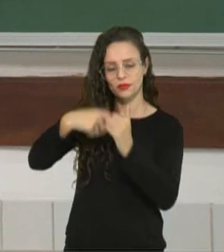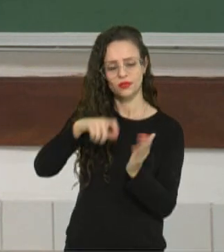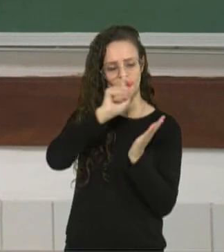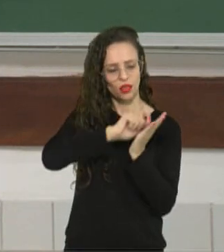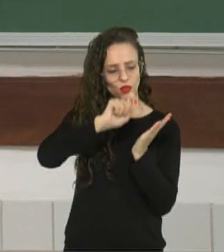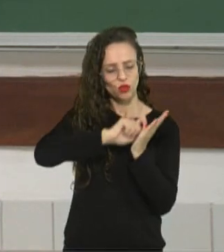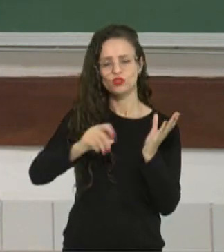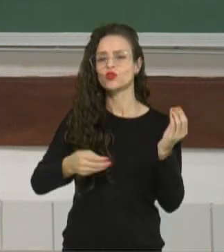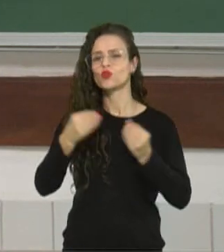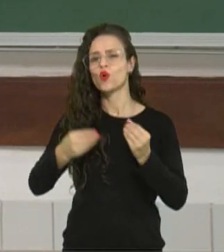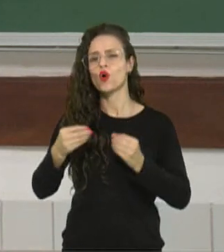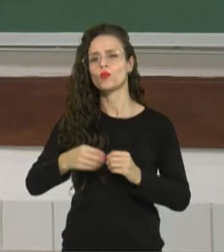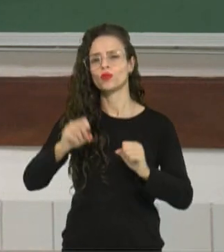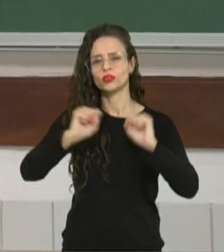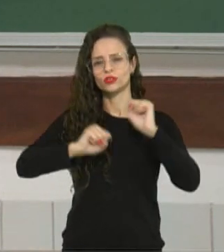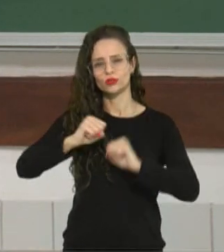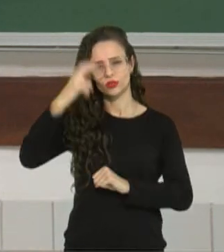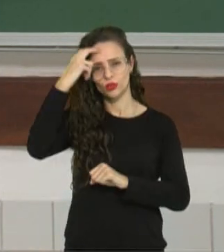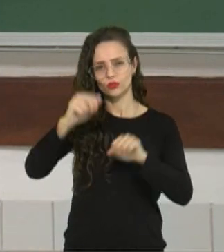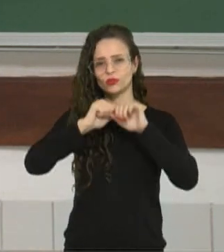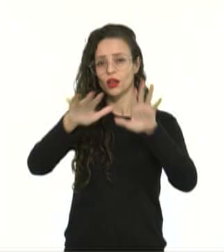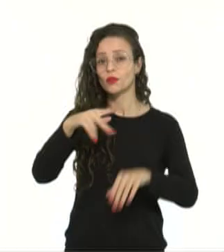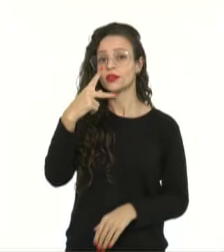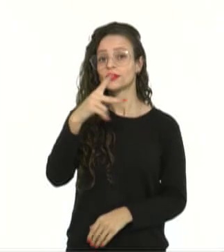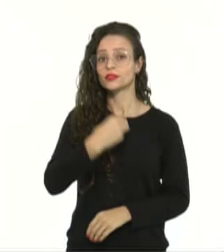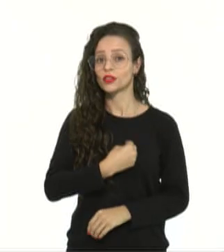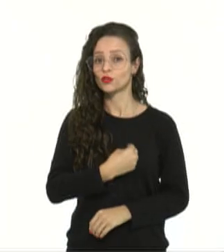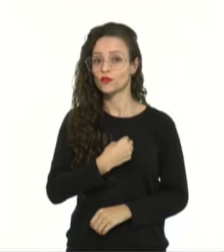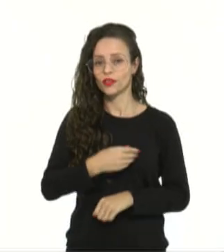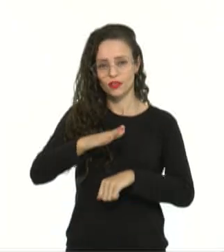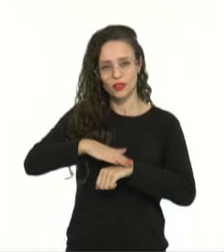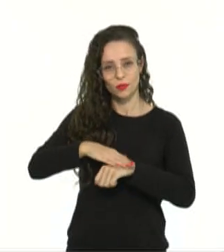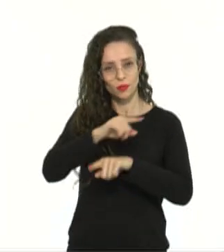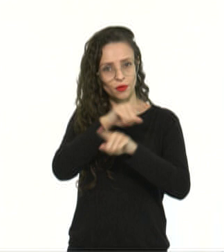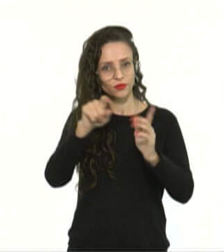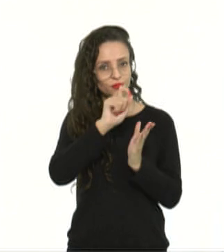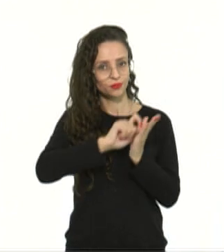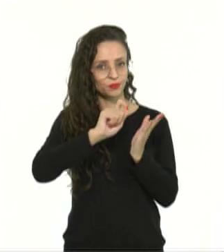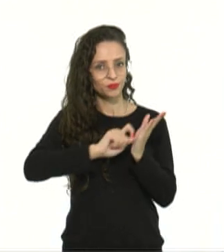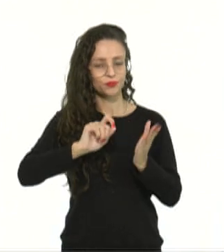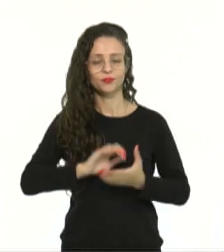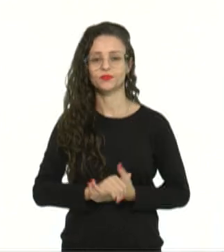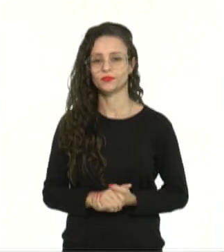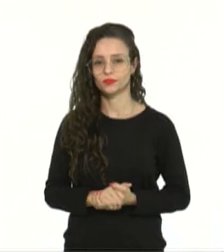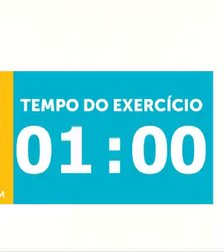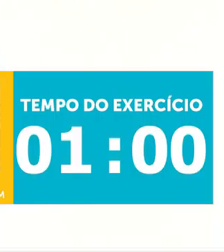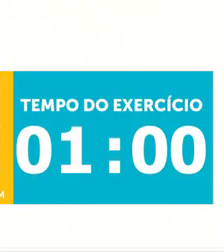caderno como é que a indústria cultural está presente na sua vida. Tempo lá para você anotar.